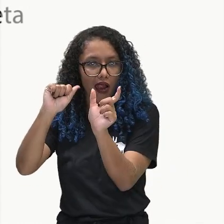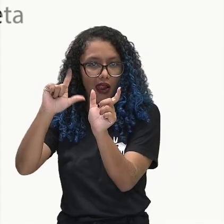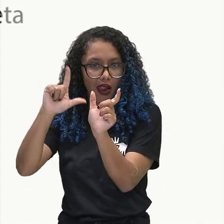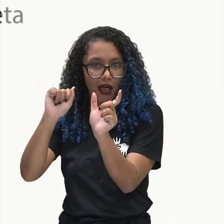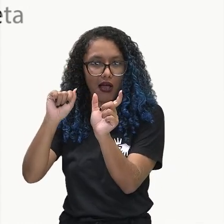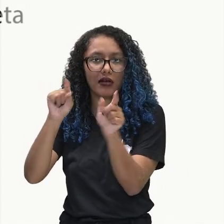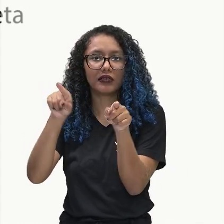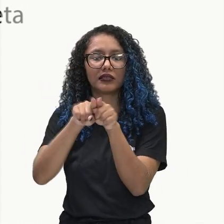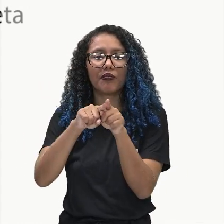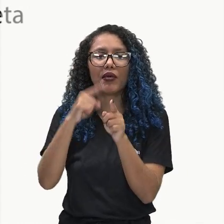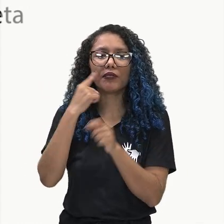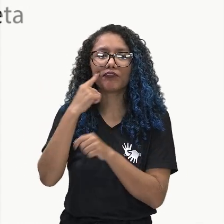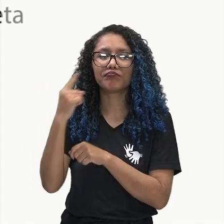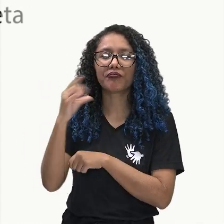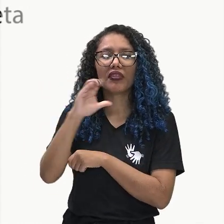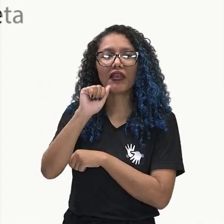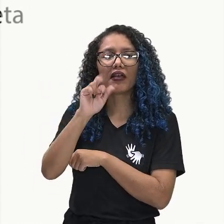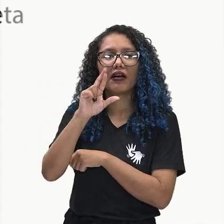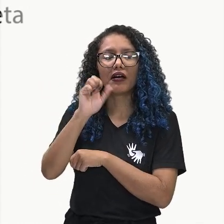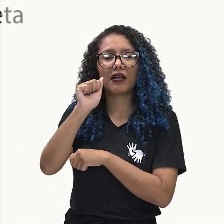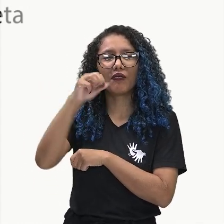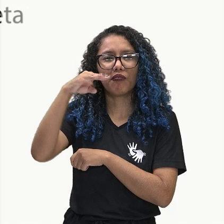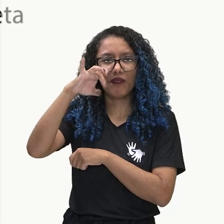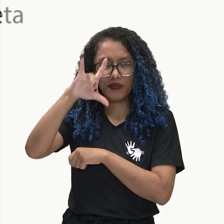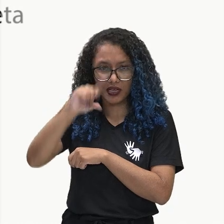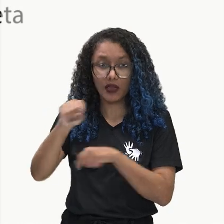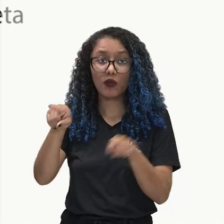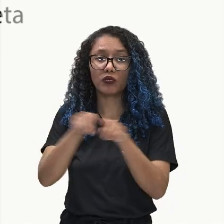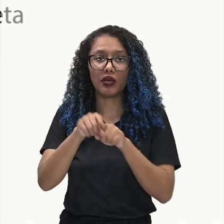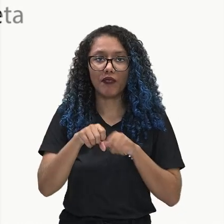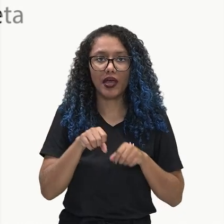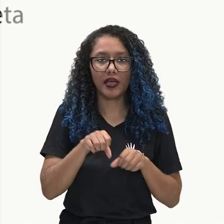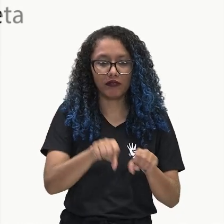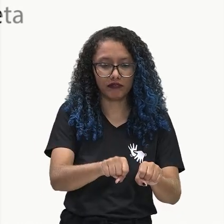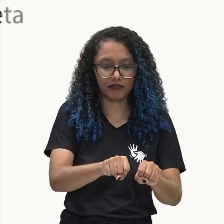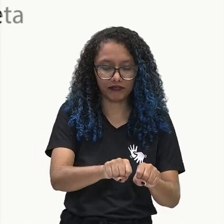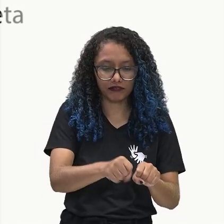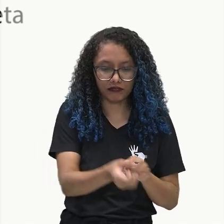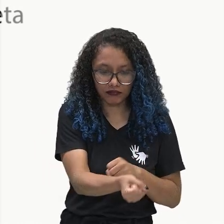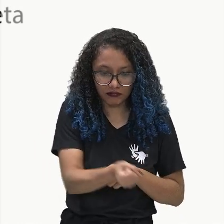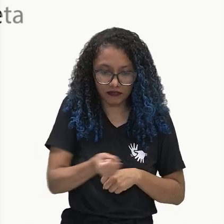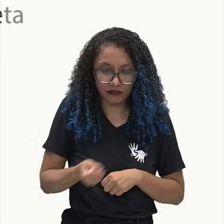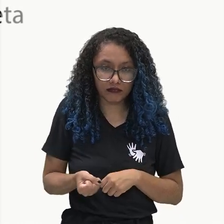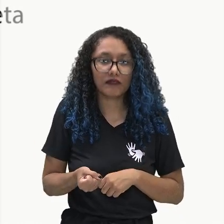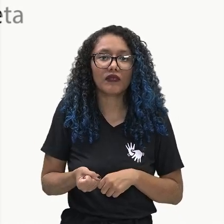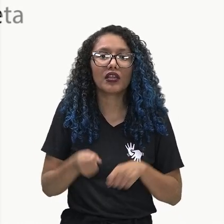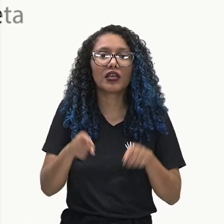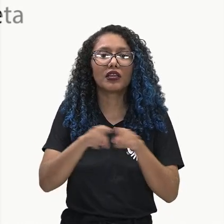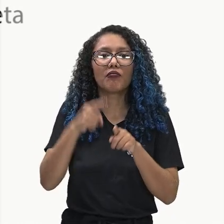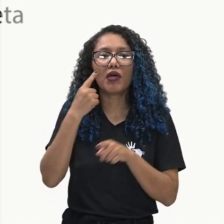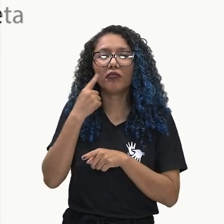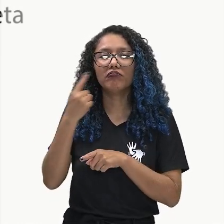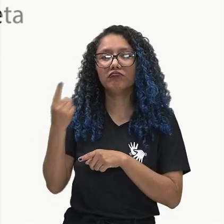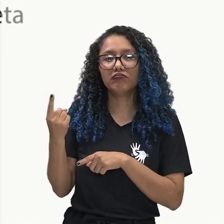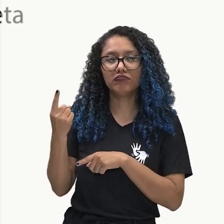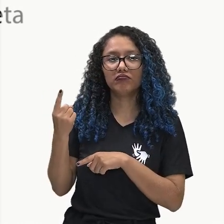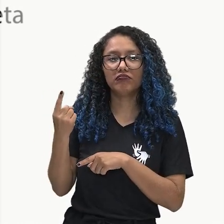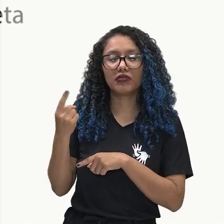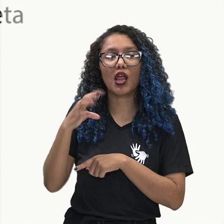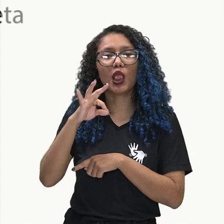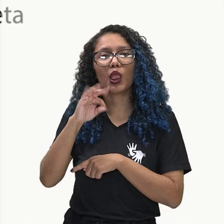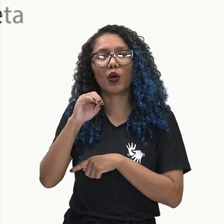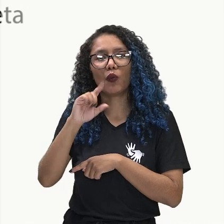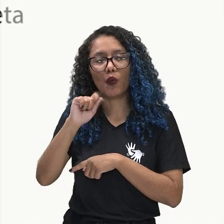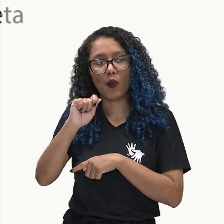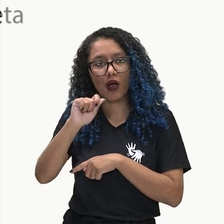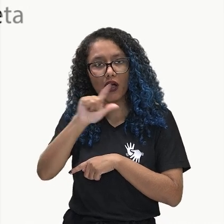el cajón aqui a nossa gaveta. Prestem bem atenção, né? la toalha, la cama,